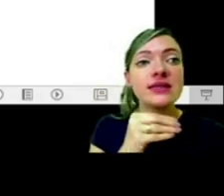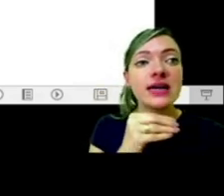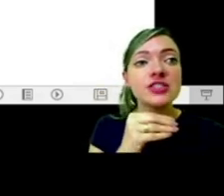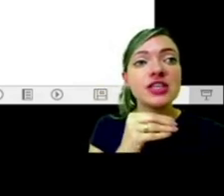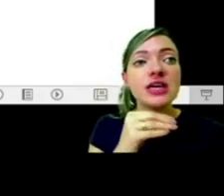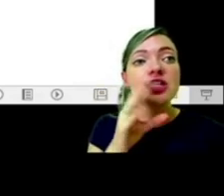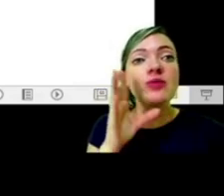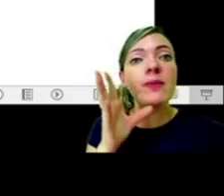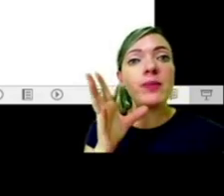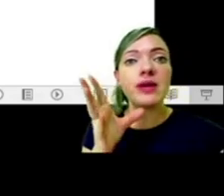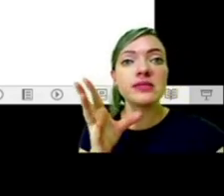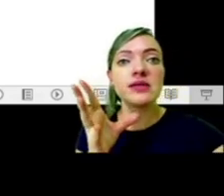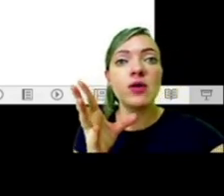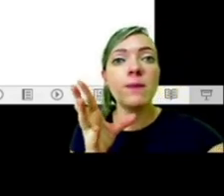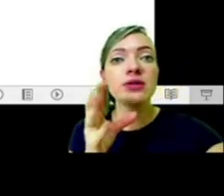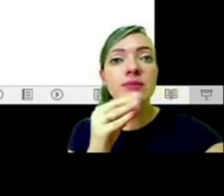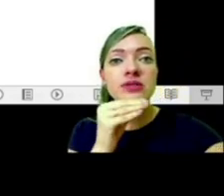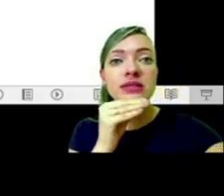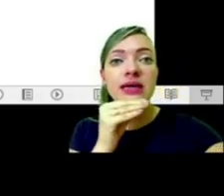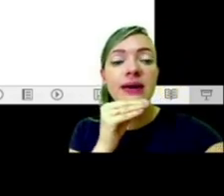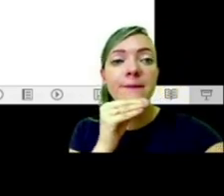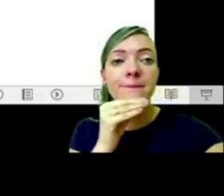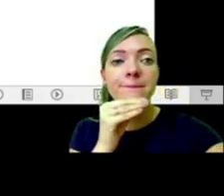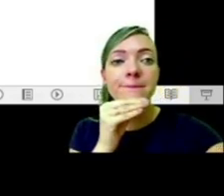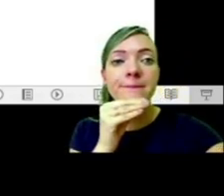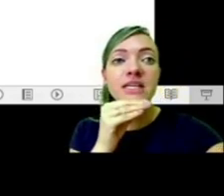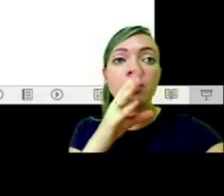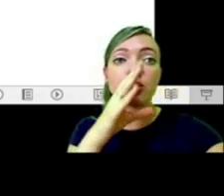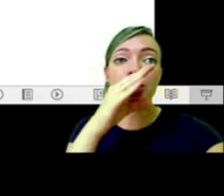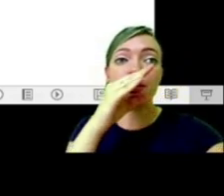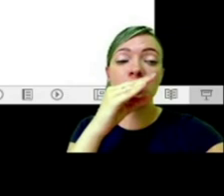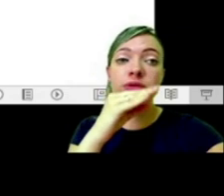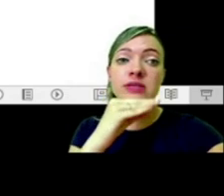da densidade de uma população, podemos citar: